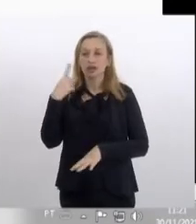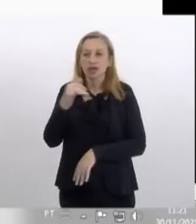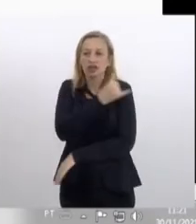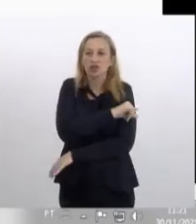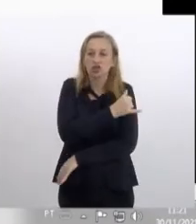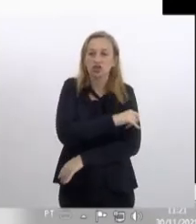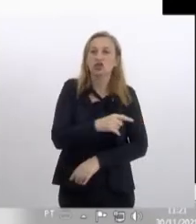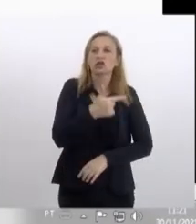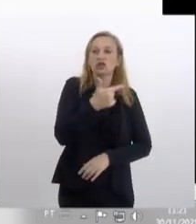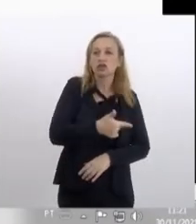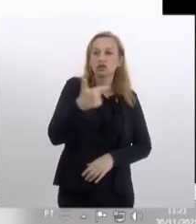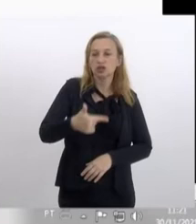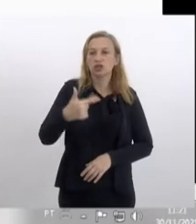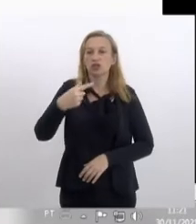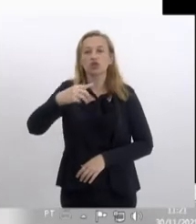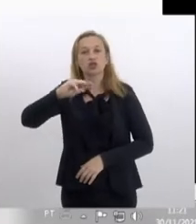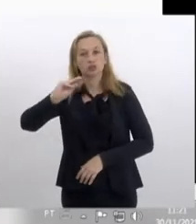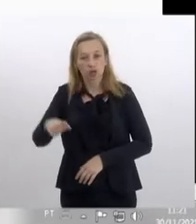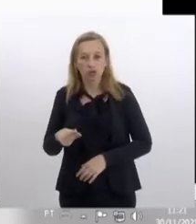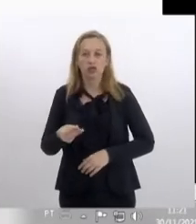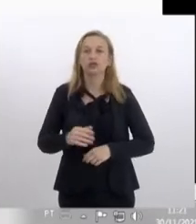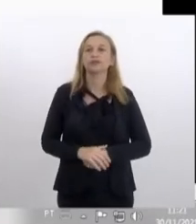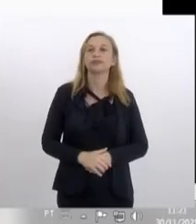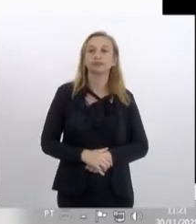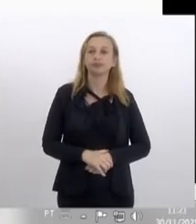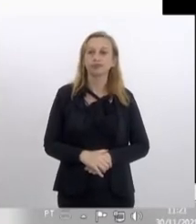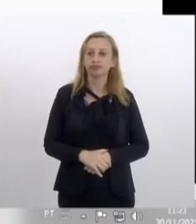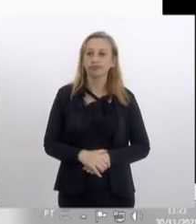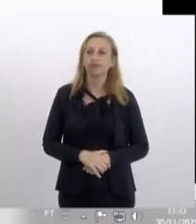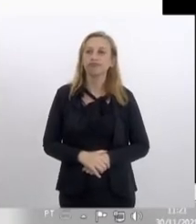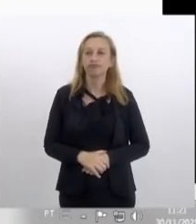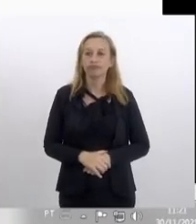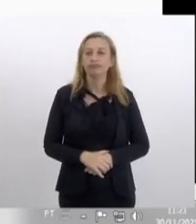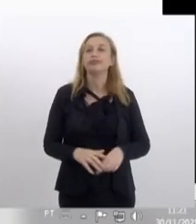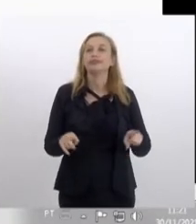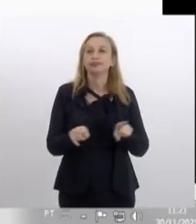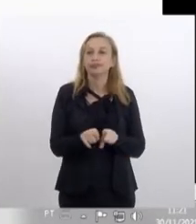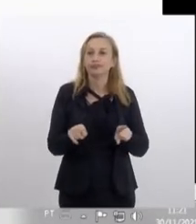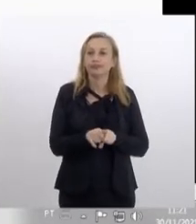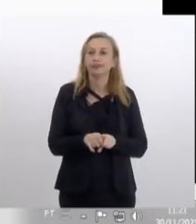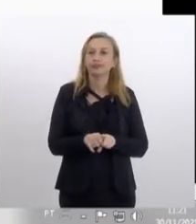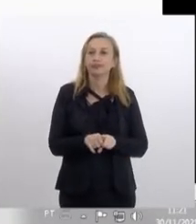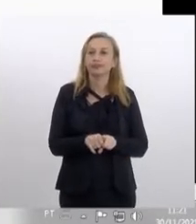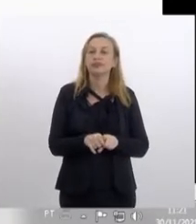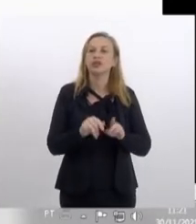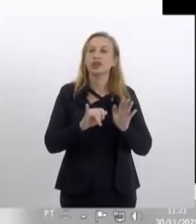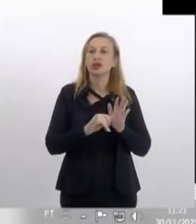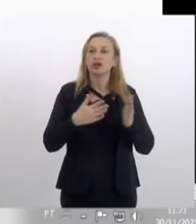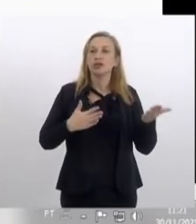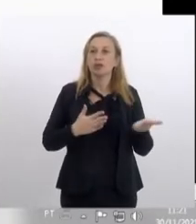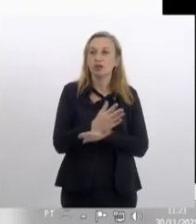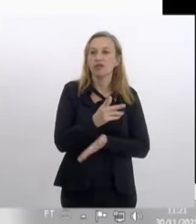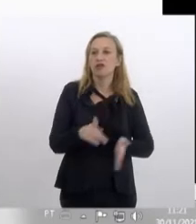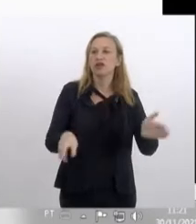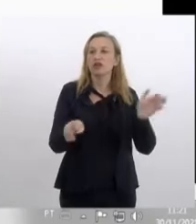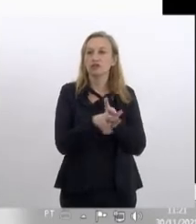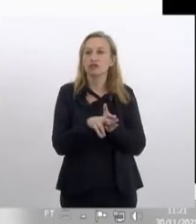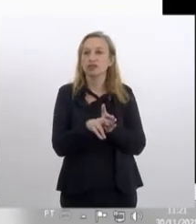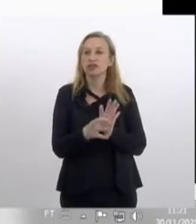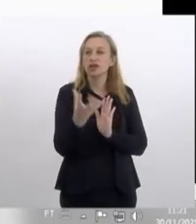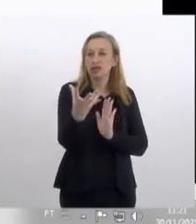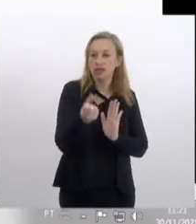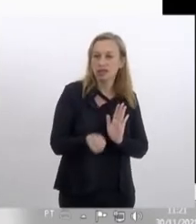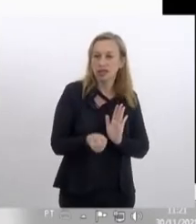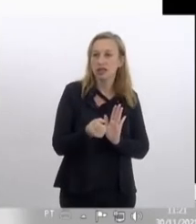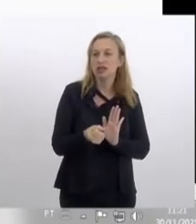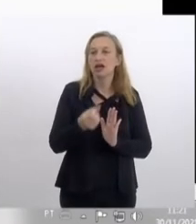Estado do Rio, com valor de R$22 milhões. Também temos, né, foi aprovada a resolução que acolhe adolescentes